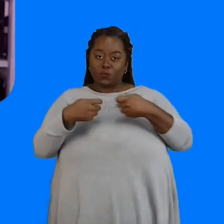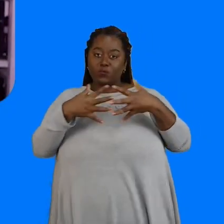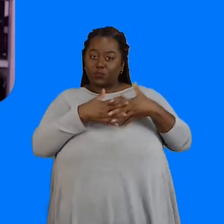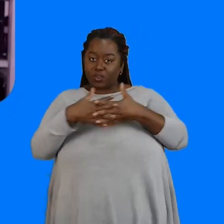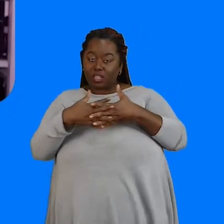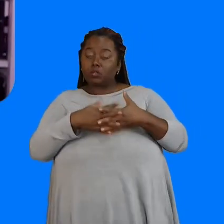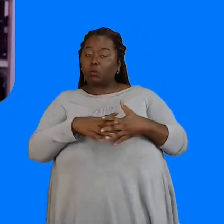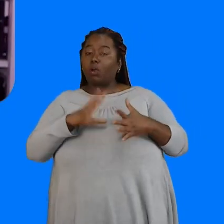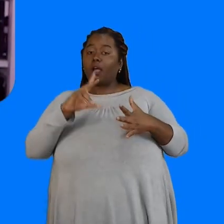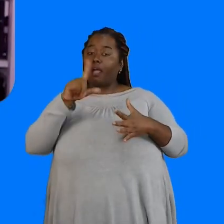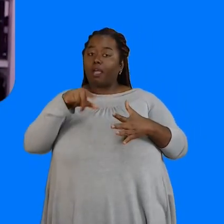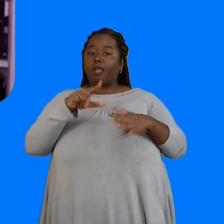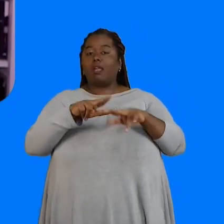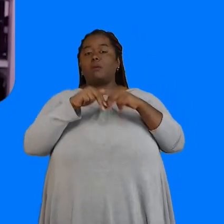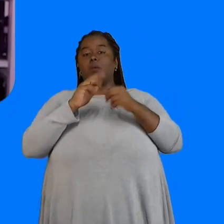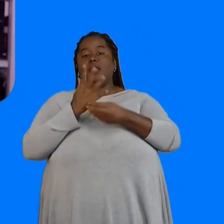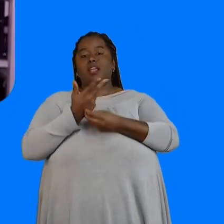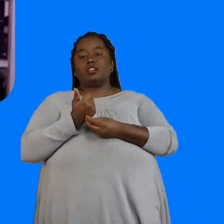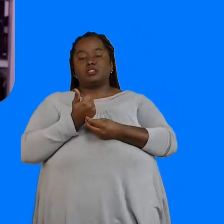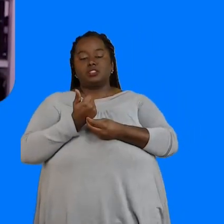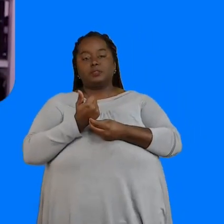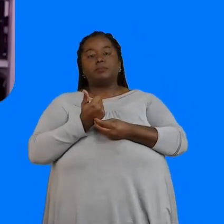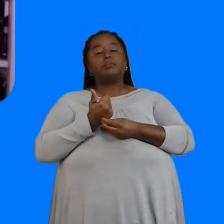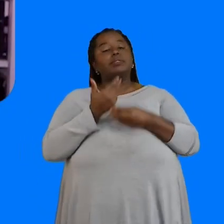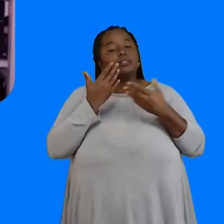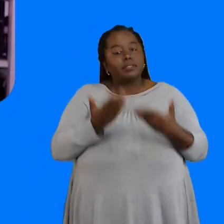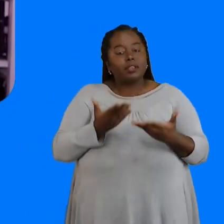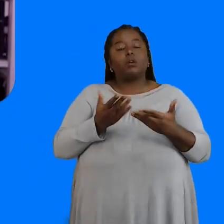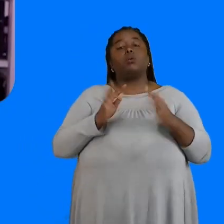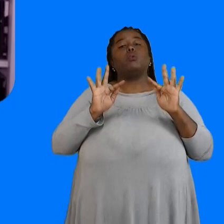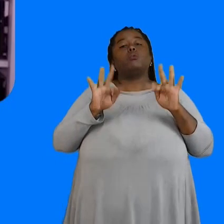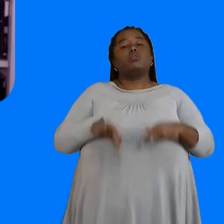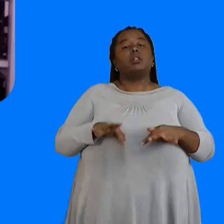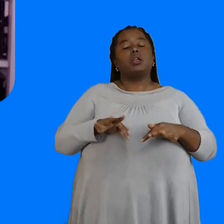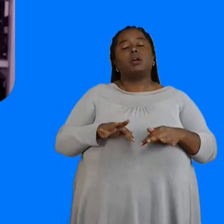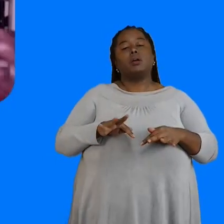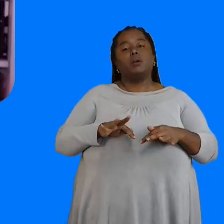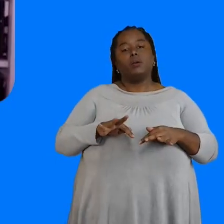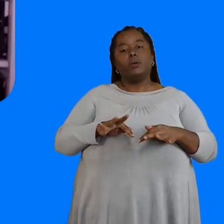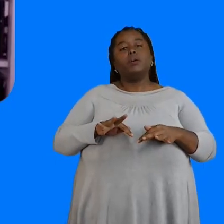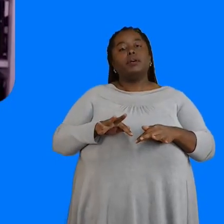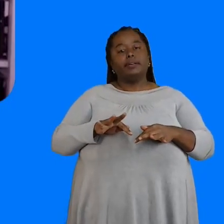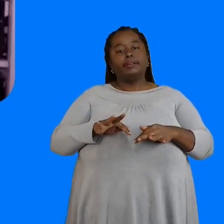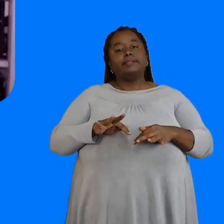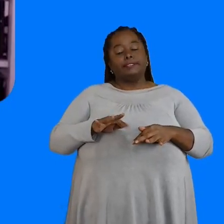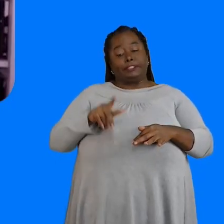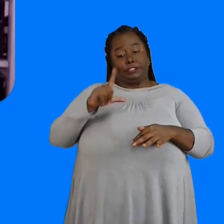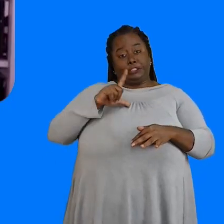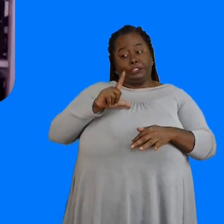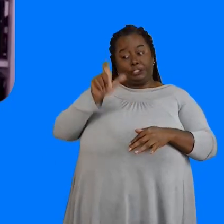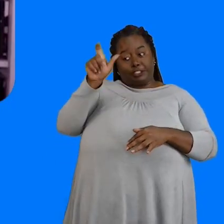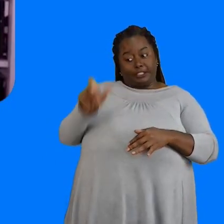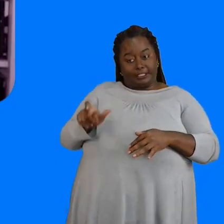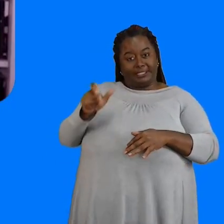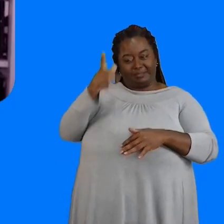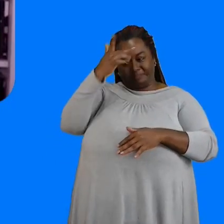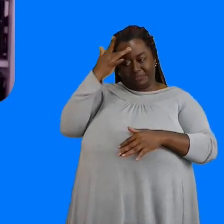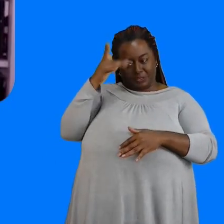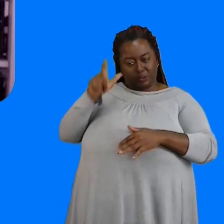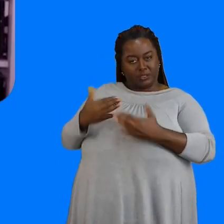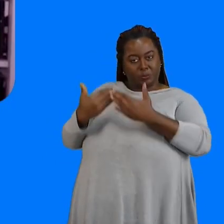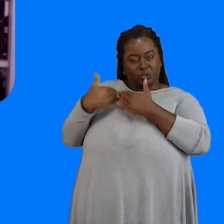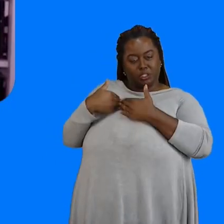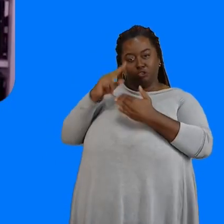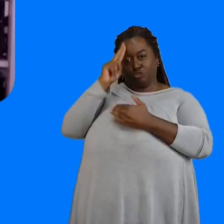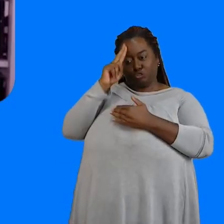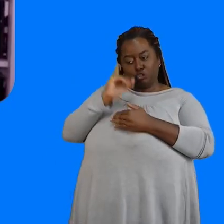como mediação de conflito. Então, no final, os griots voltavam para os seus reis e contavam